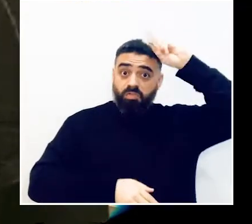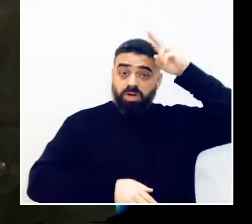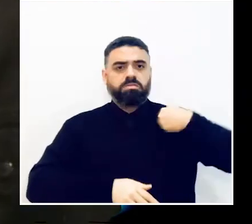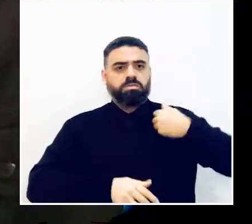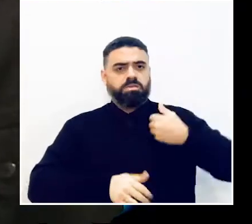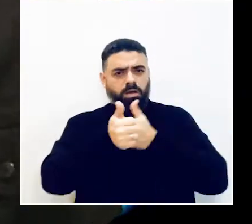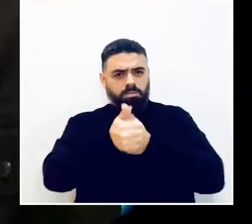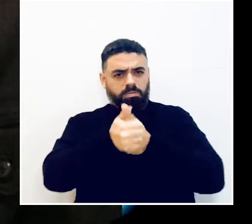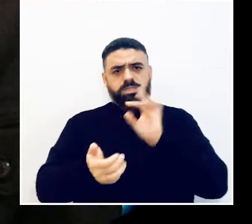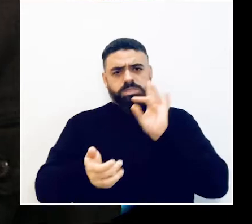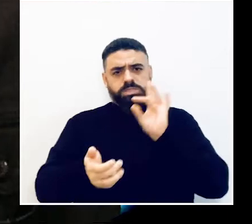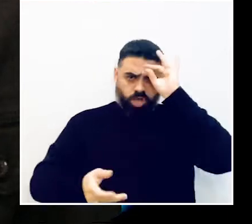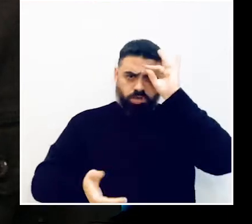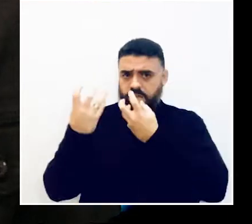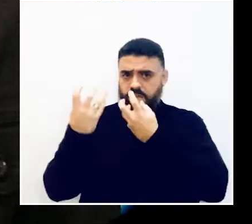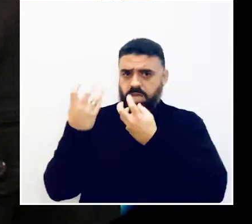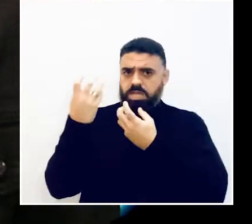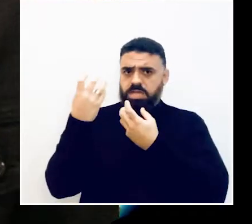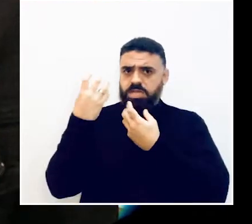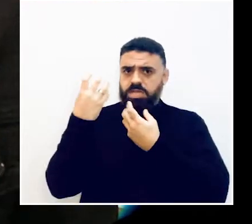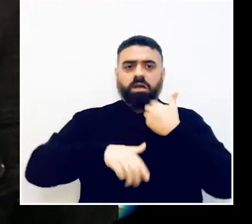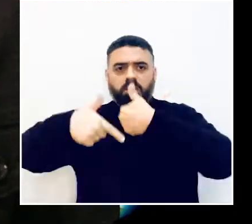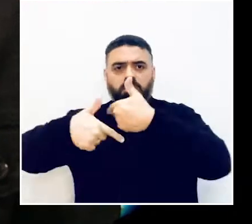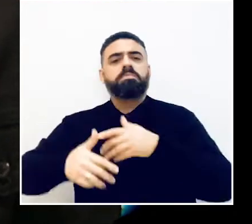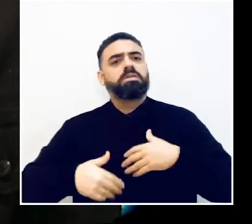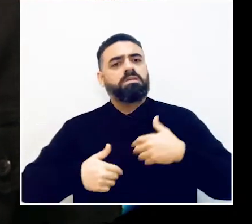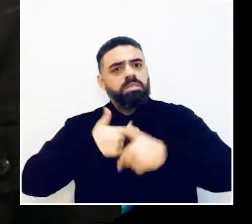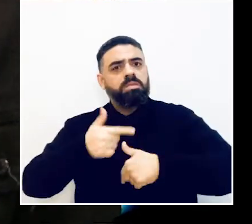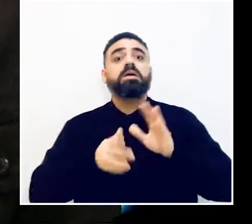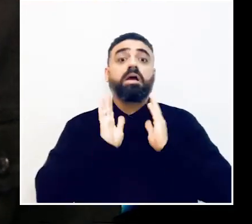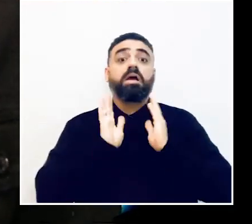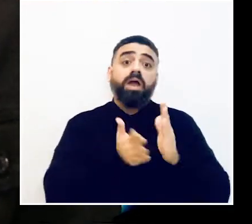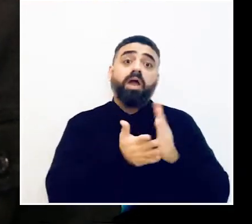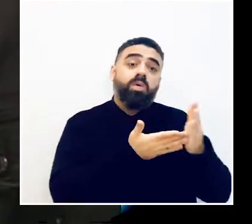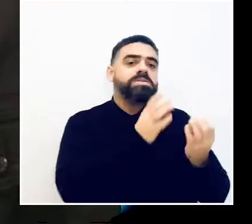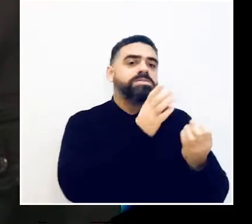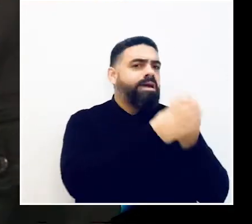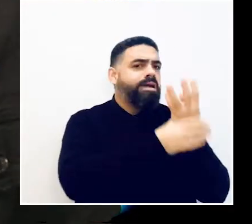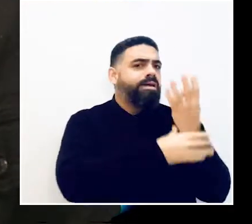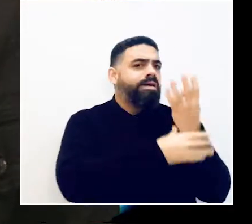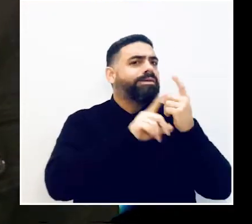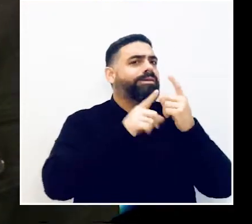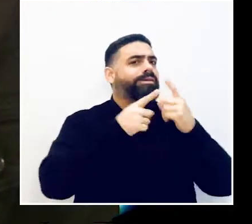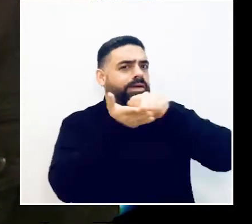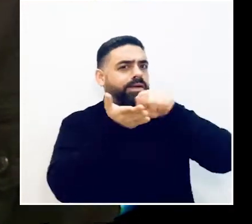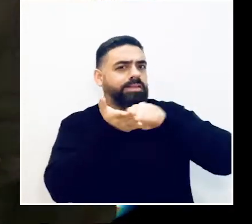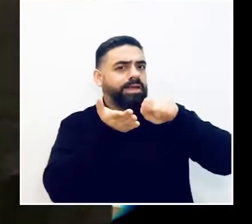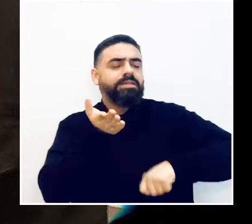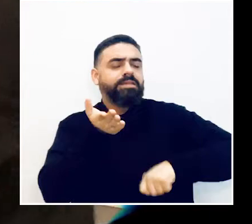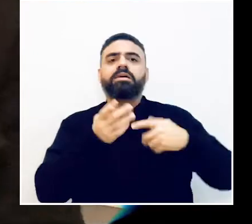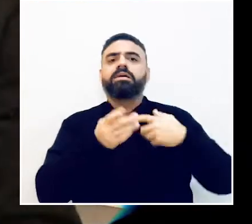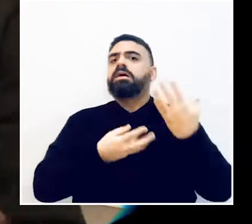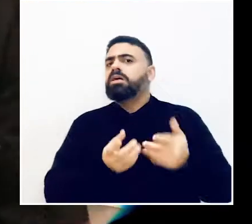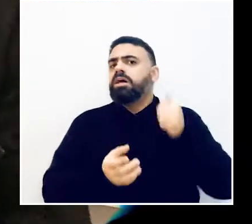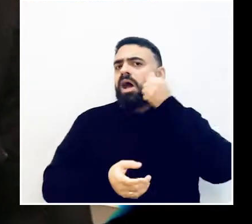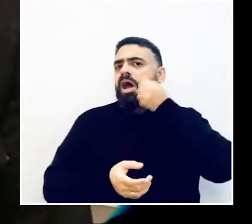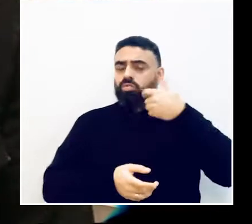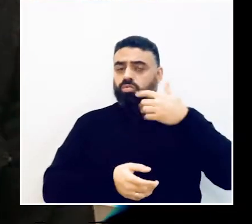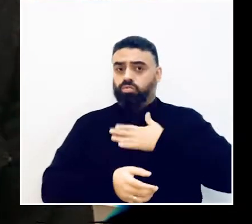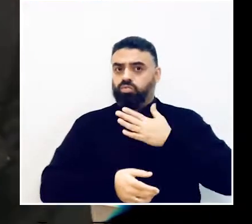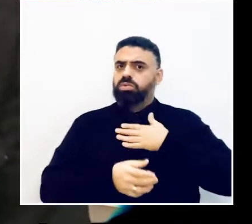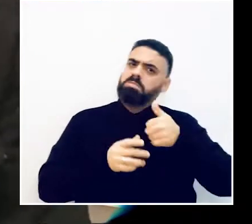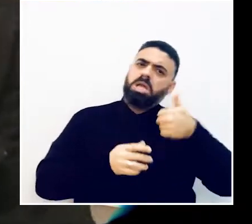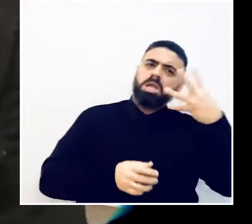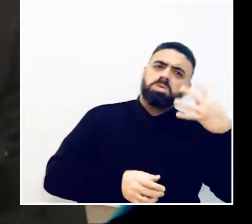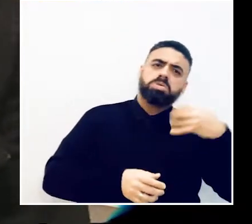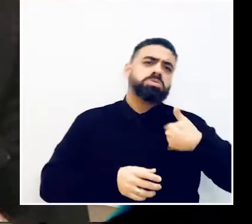compor desde cedo, dos meus 14, 15 anos, e ter músicas, e também ter uma banda própria ali,